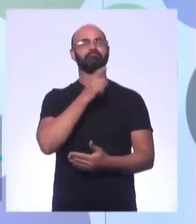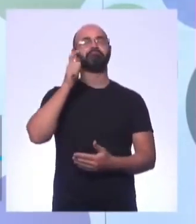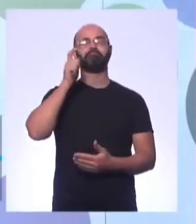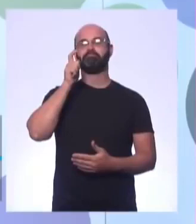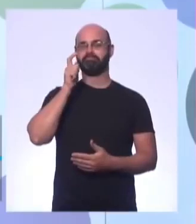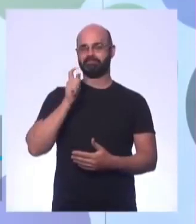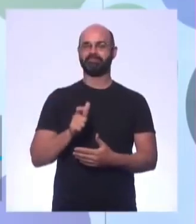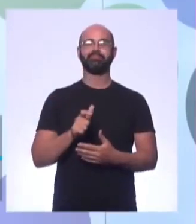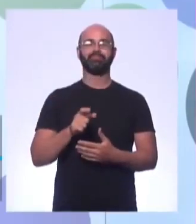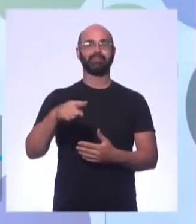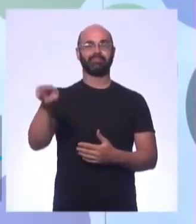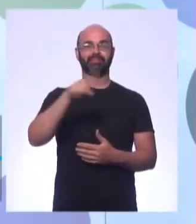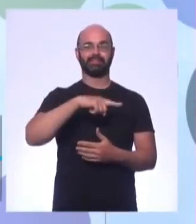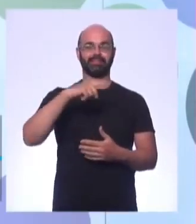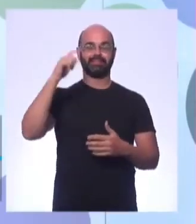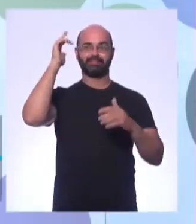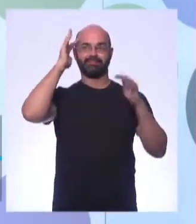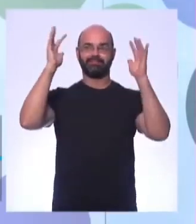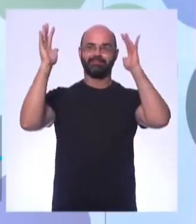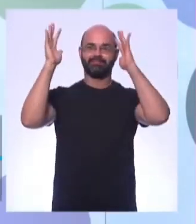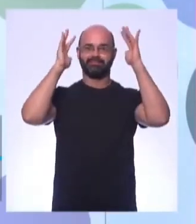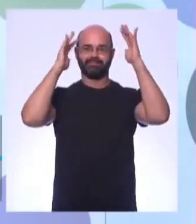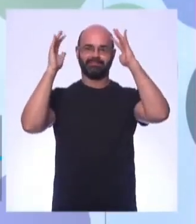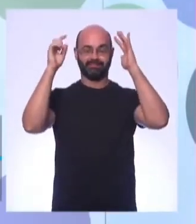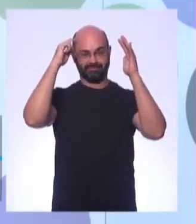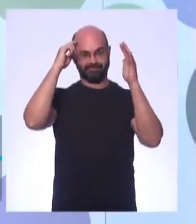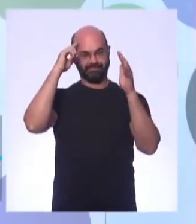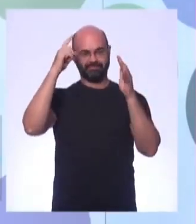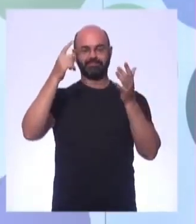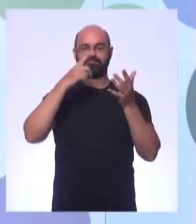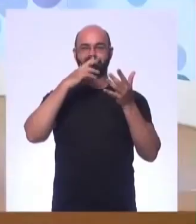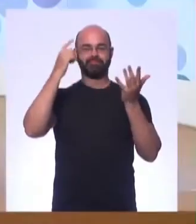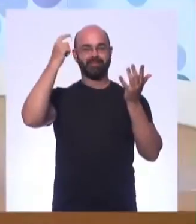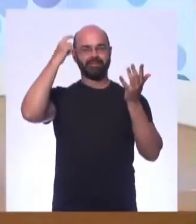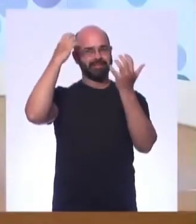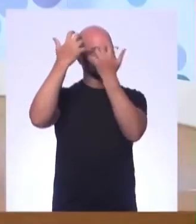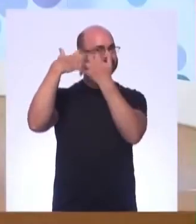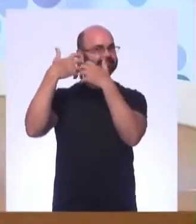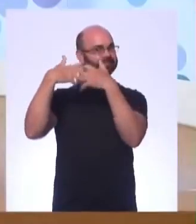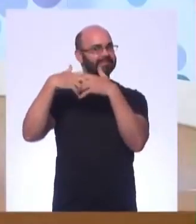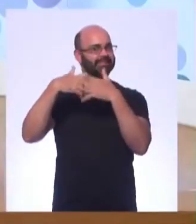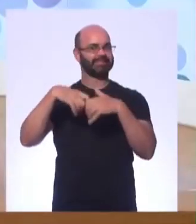vai aquecer suas ideias aqui. Porque a aula vai falar sobre o quê, Giba? Vamos falar sobre